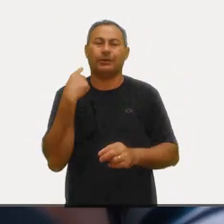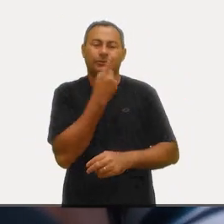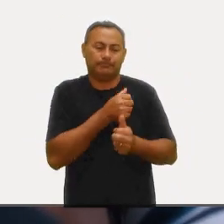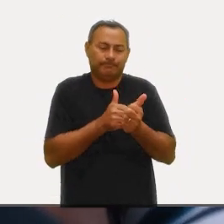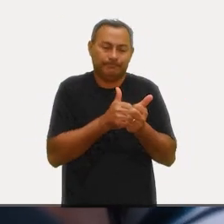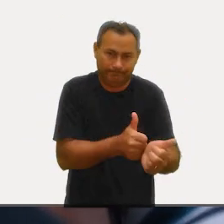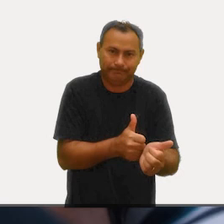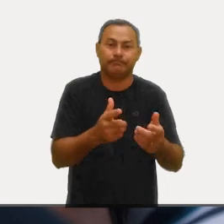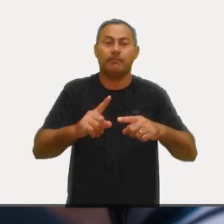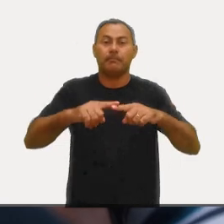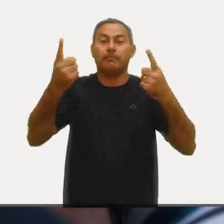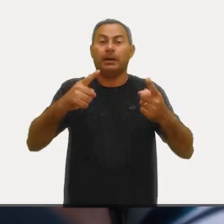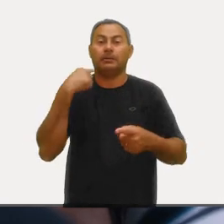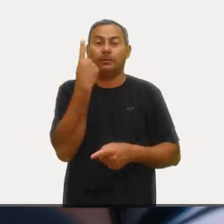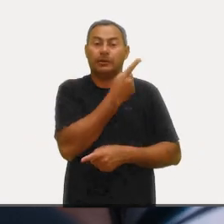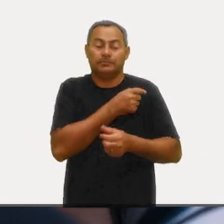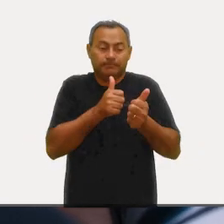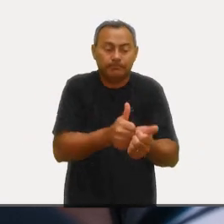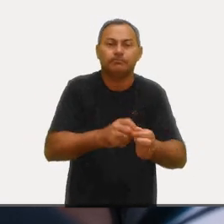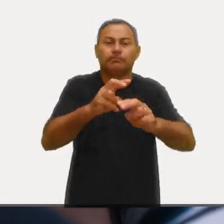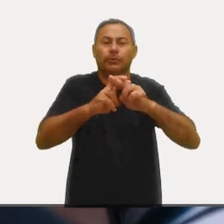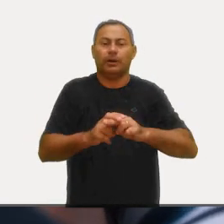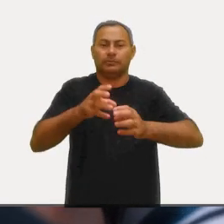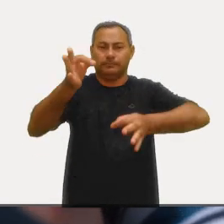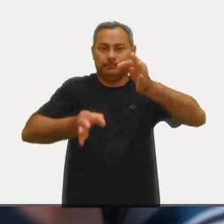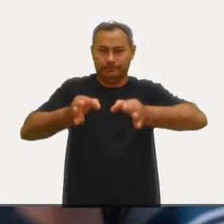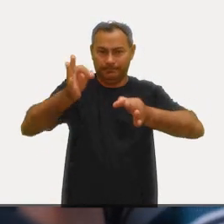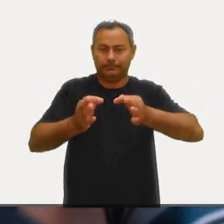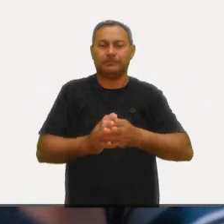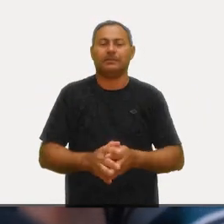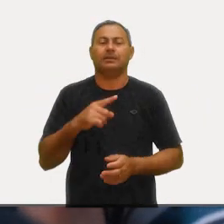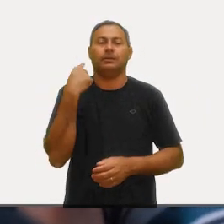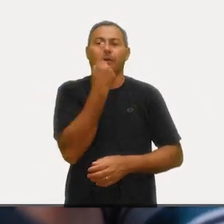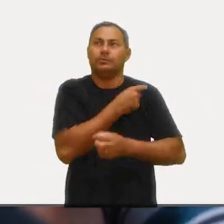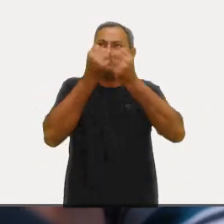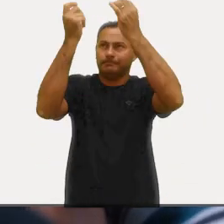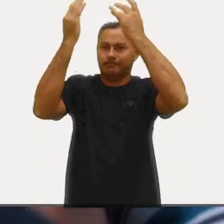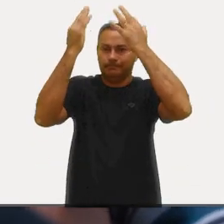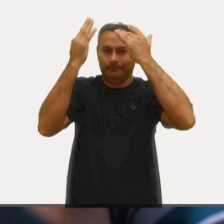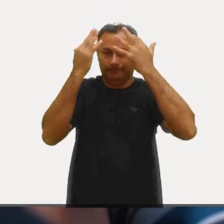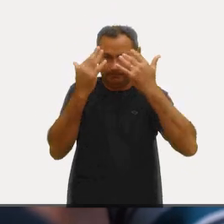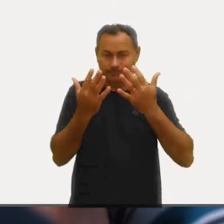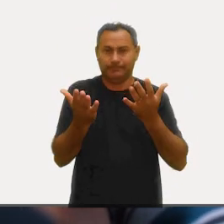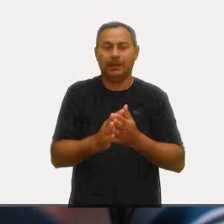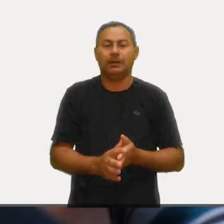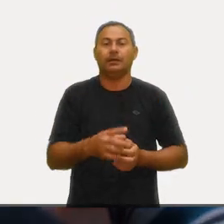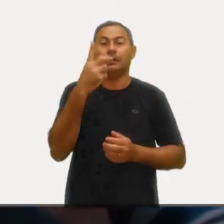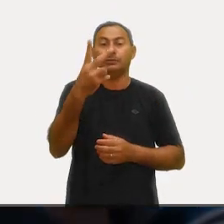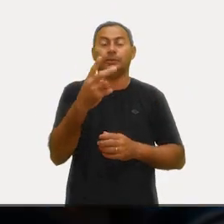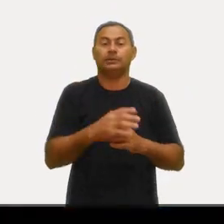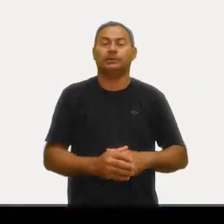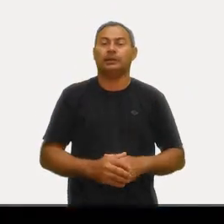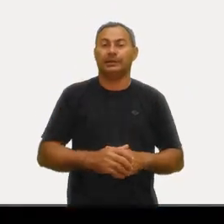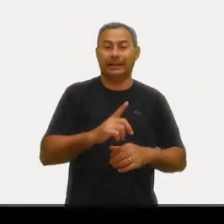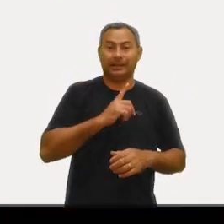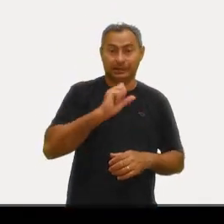somos perseguidos. Mas, quando somos perseguidos por causa da justiça, somos abençoados. 2